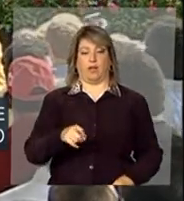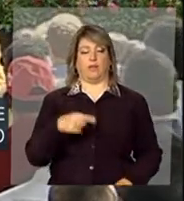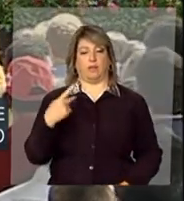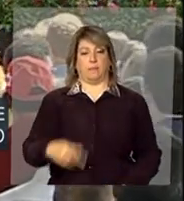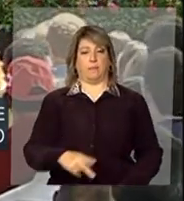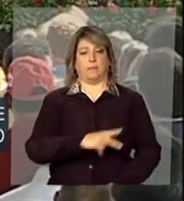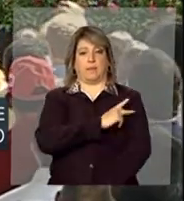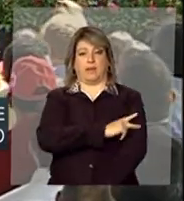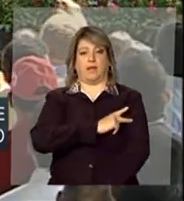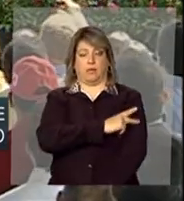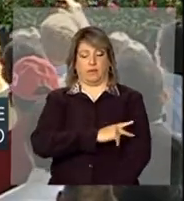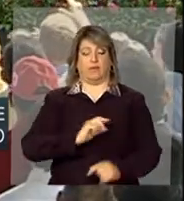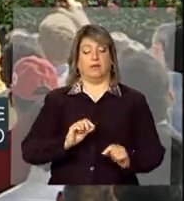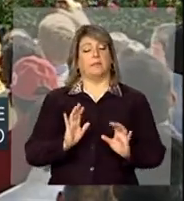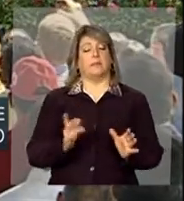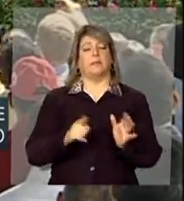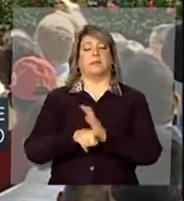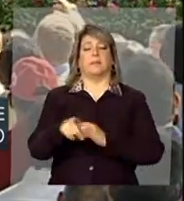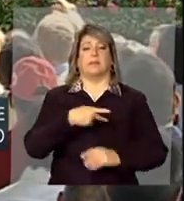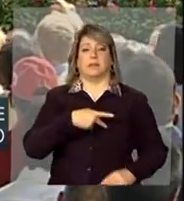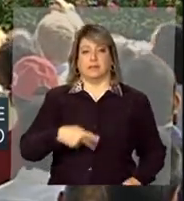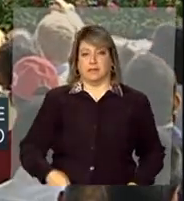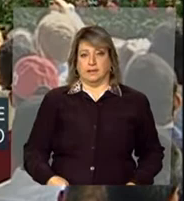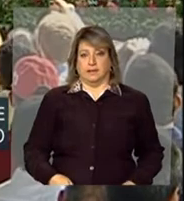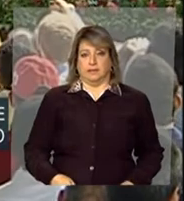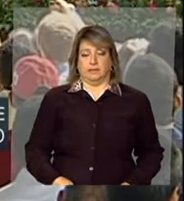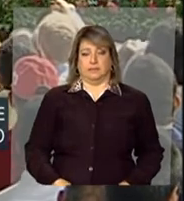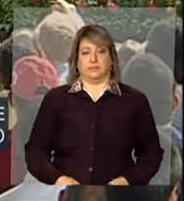Piauí. Mas, presidenta,